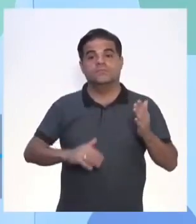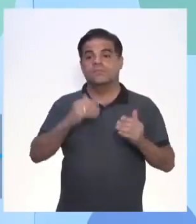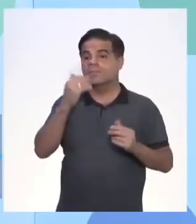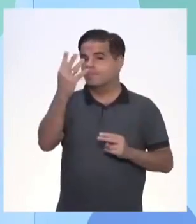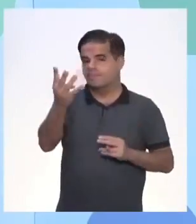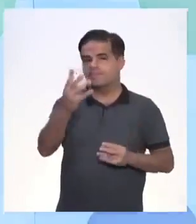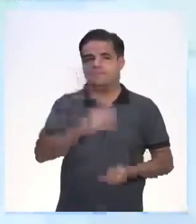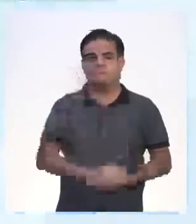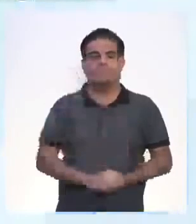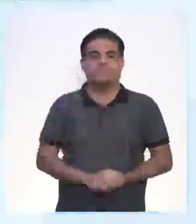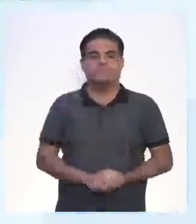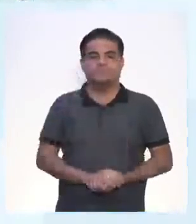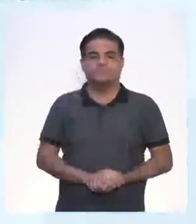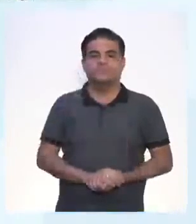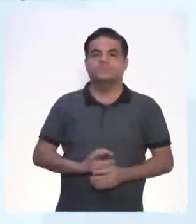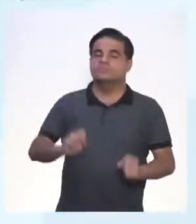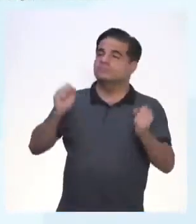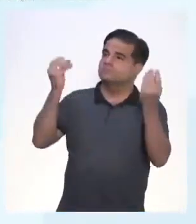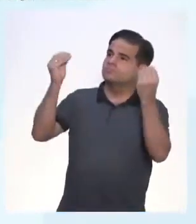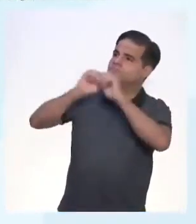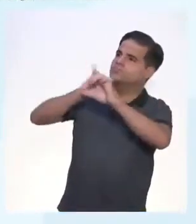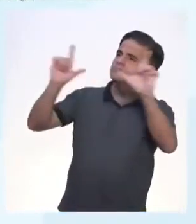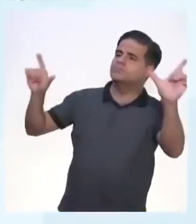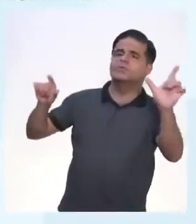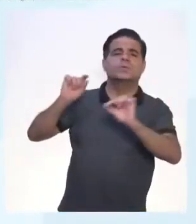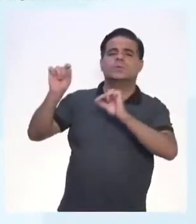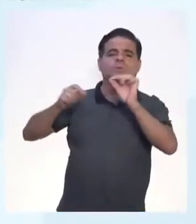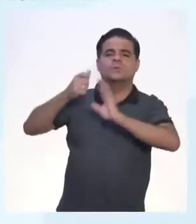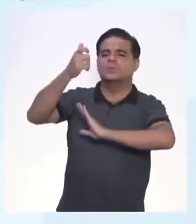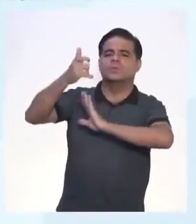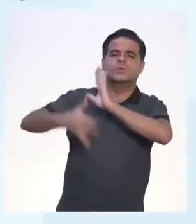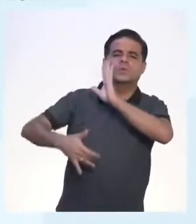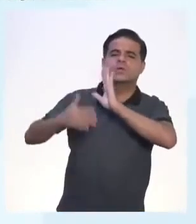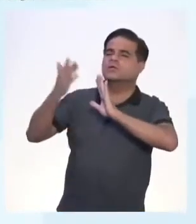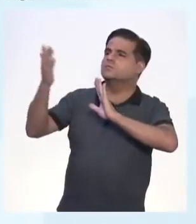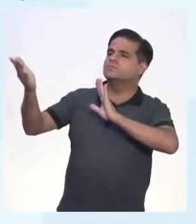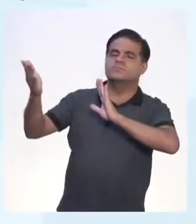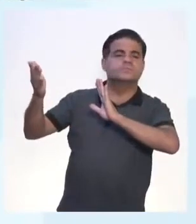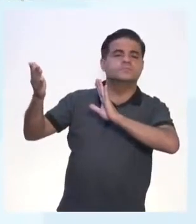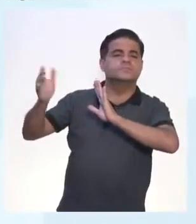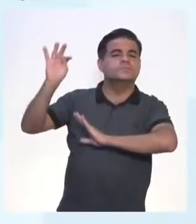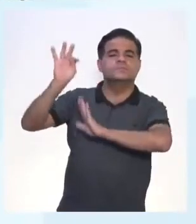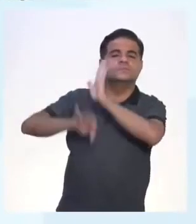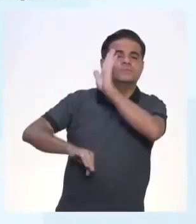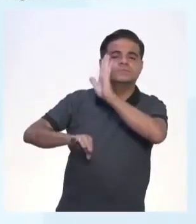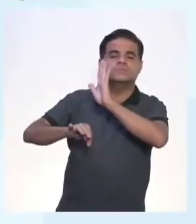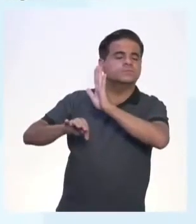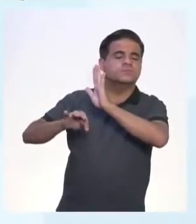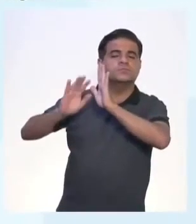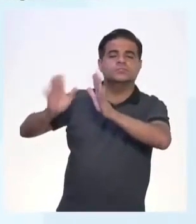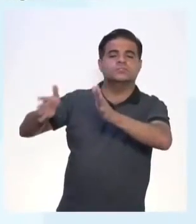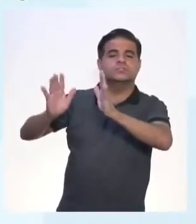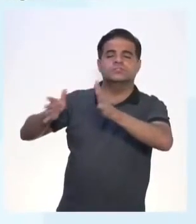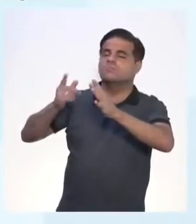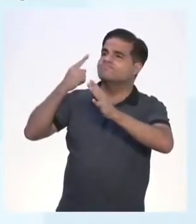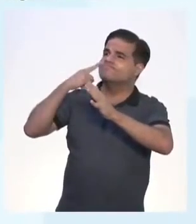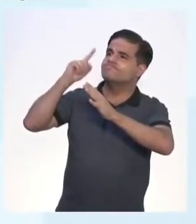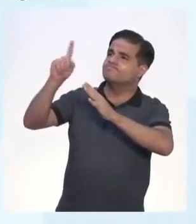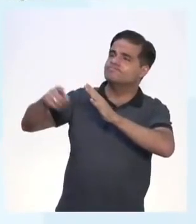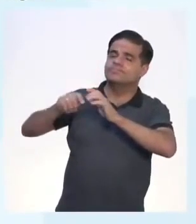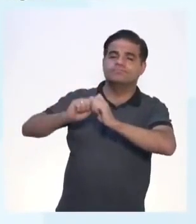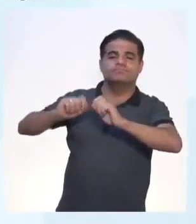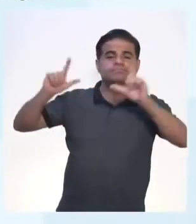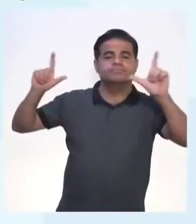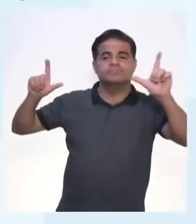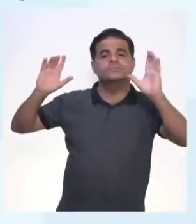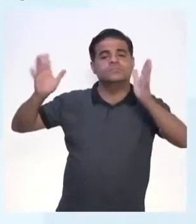4. Pode pôr na tela. O que está sendo descrito neste texto, né? No texto que é o que está na